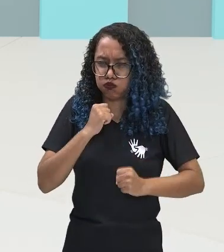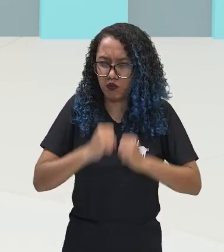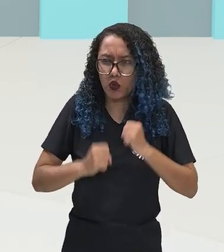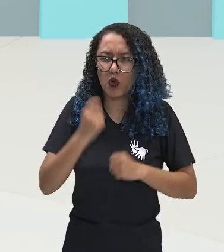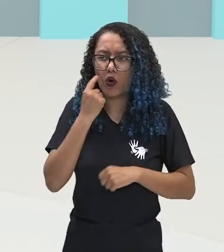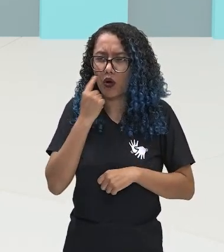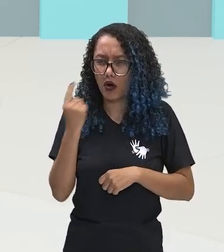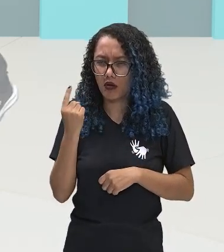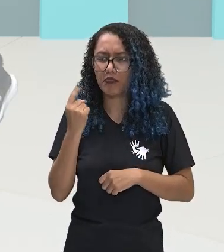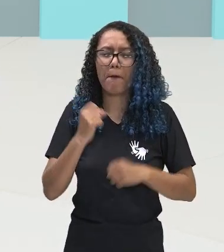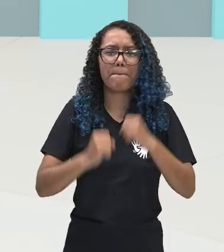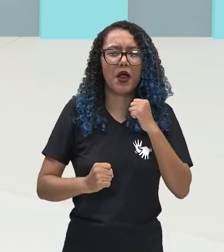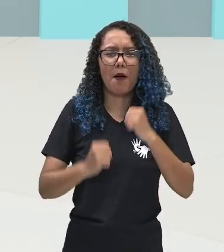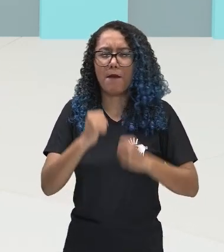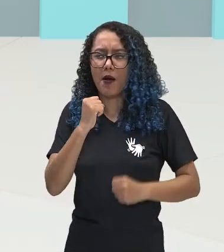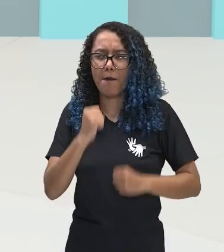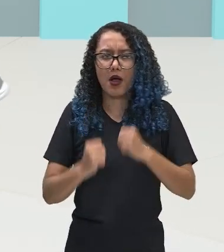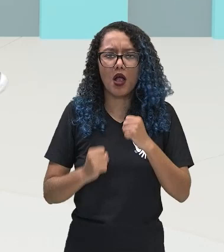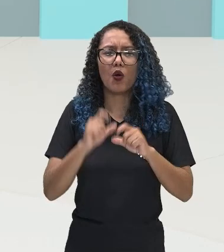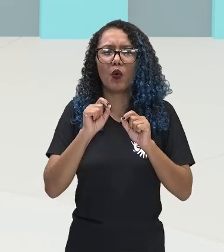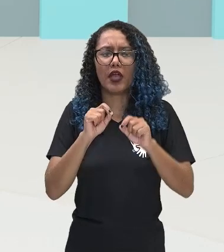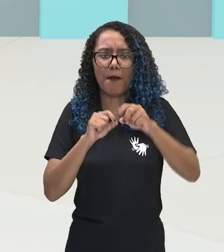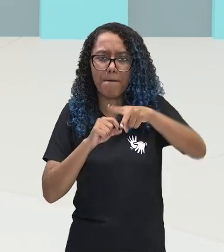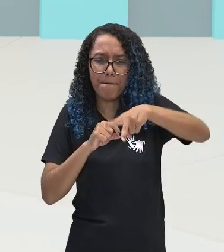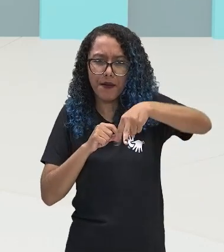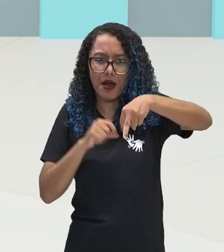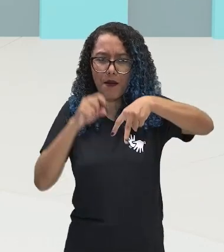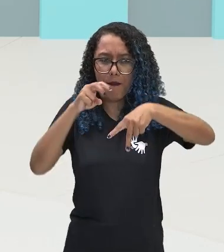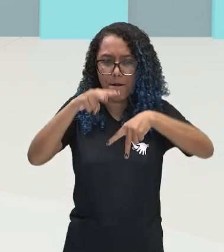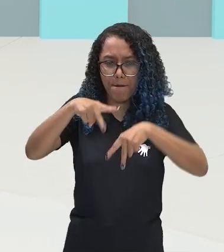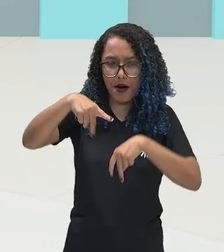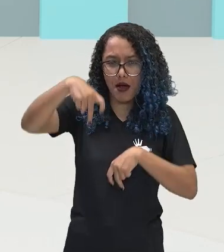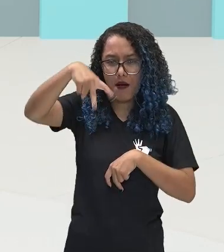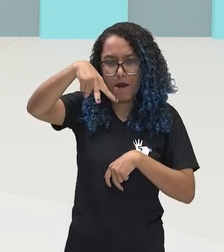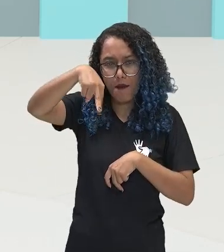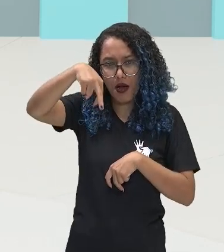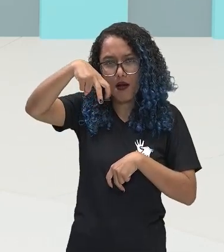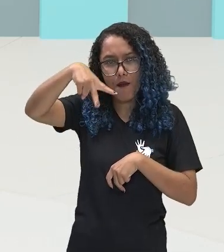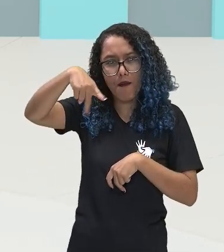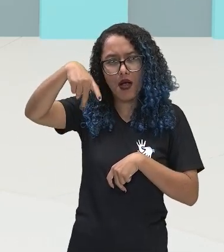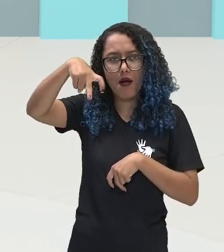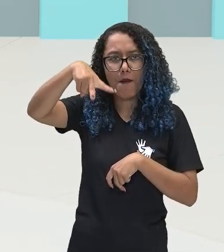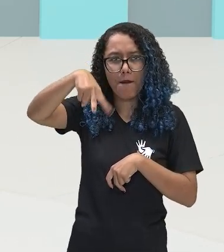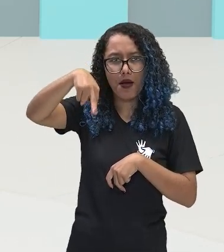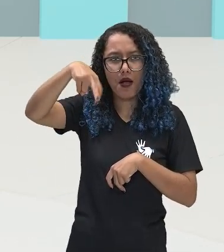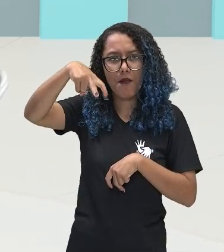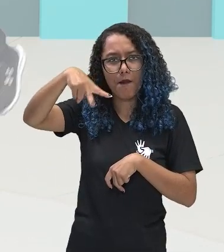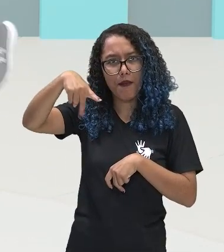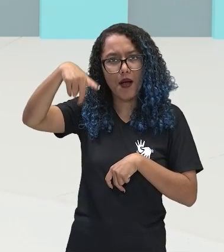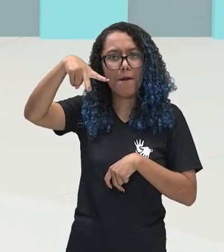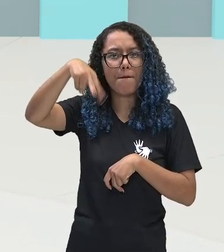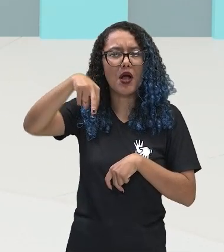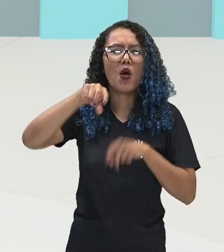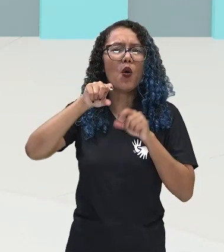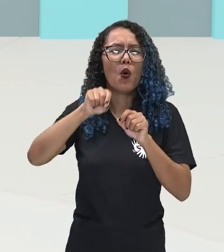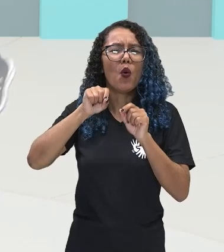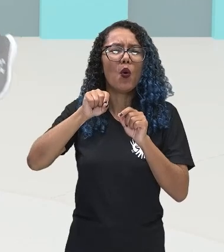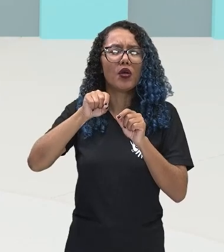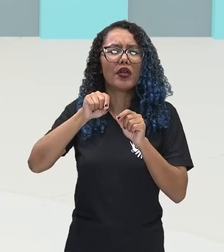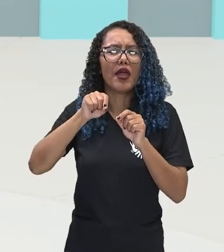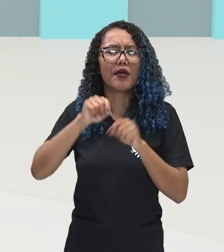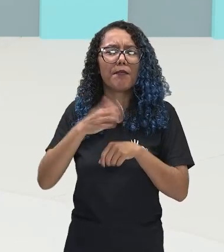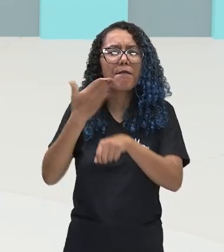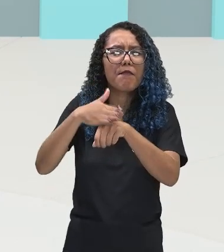correndo né o ato de você impulsionar a perna para trás é o seu glúteo que tá trabalhando aqui